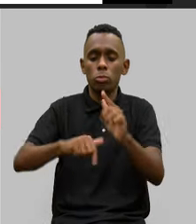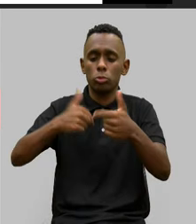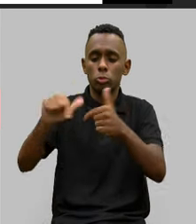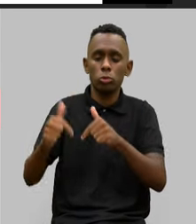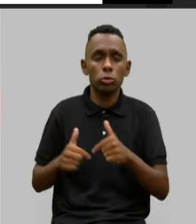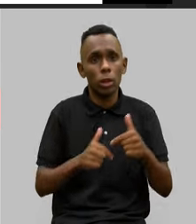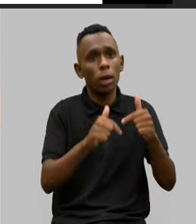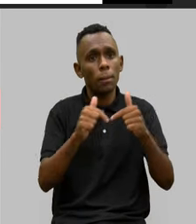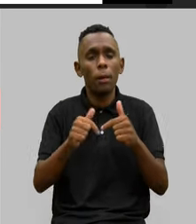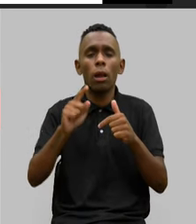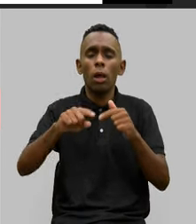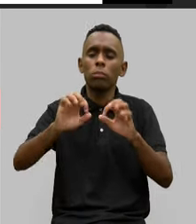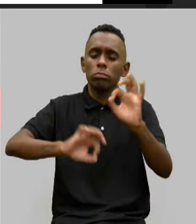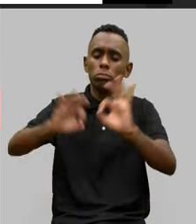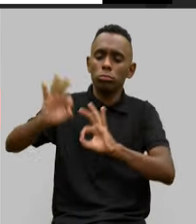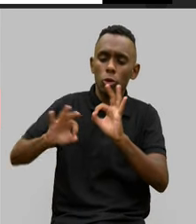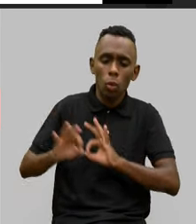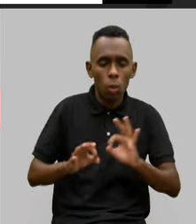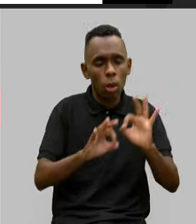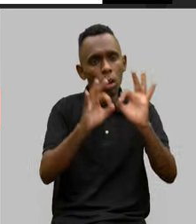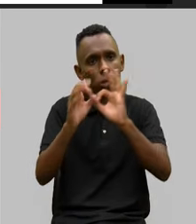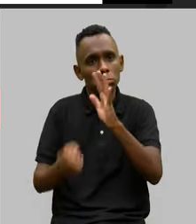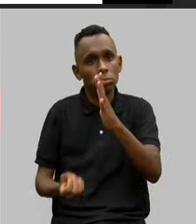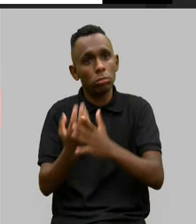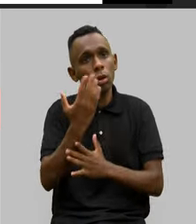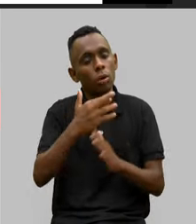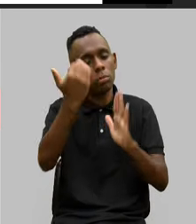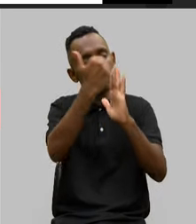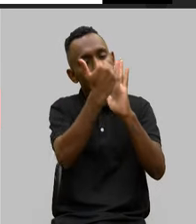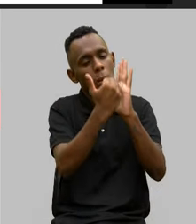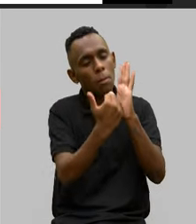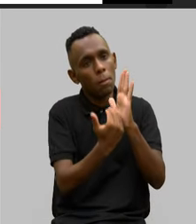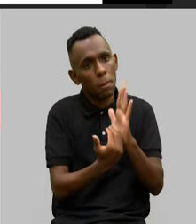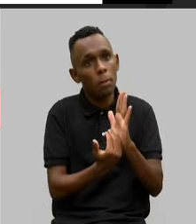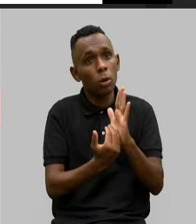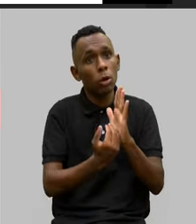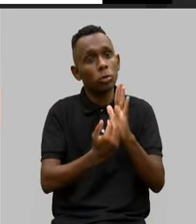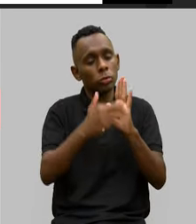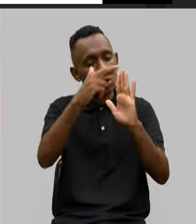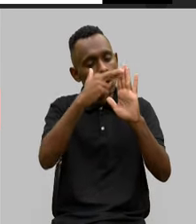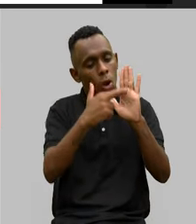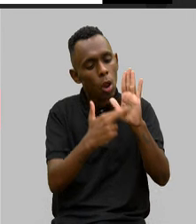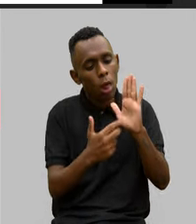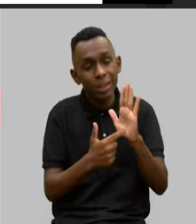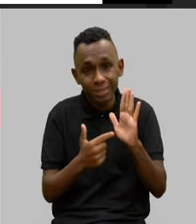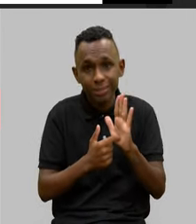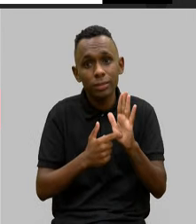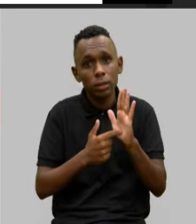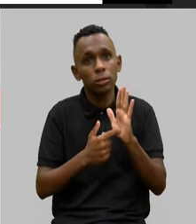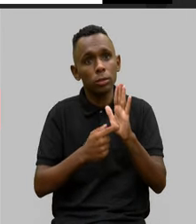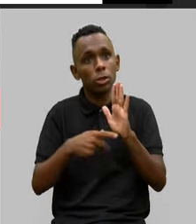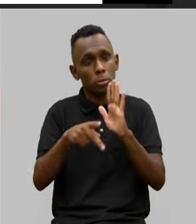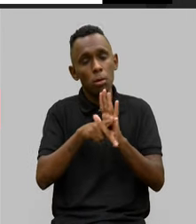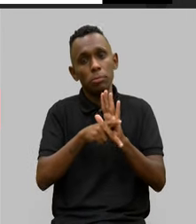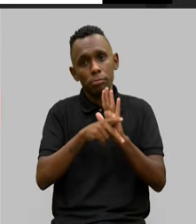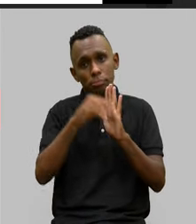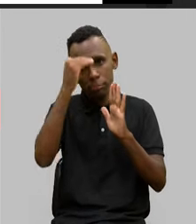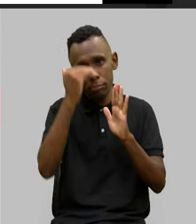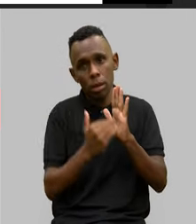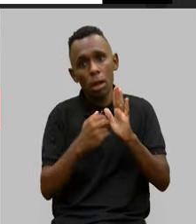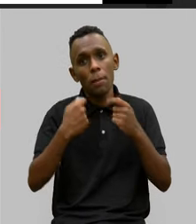encarregada da elaboração das normas técnicas dos protocolos protocolos clínicos e normas